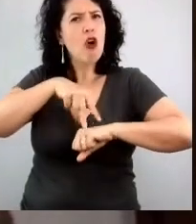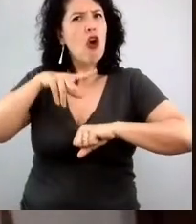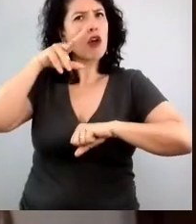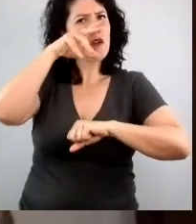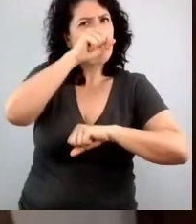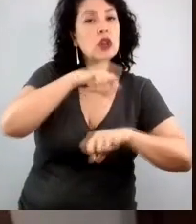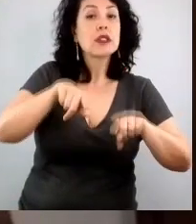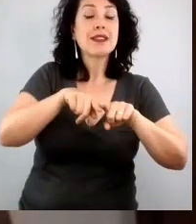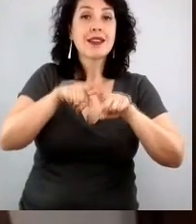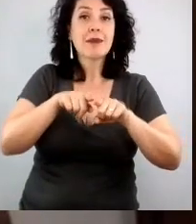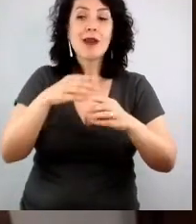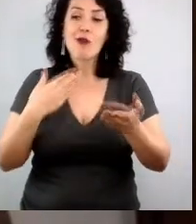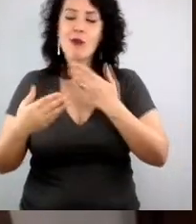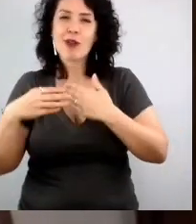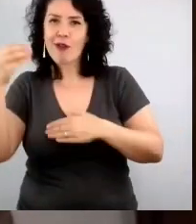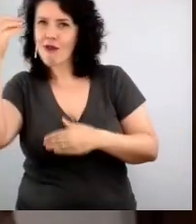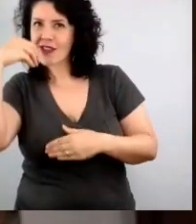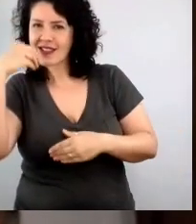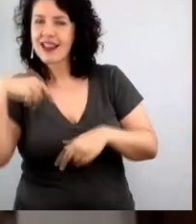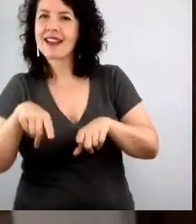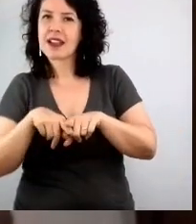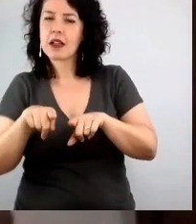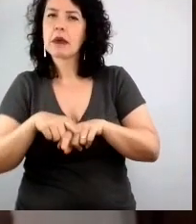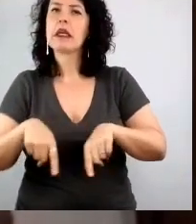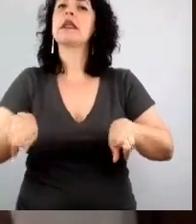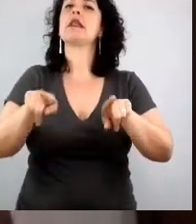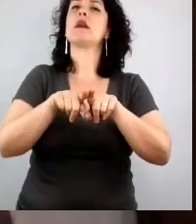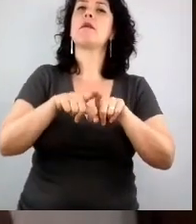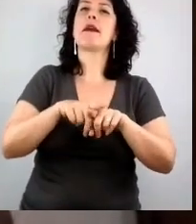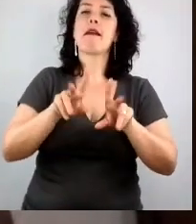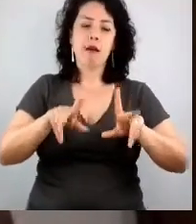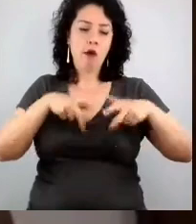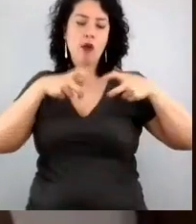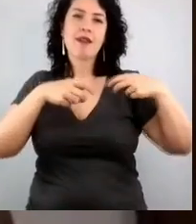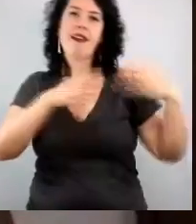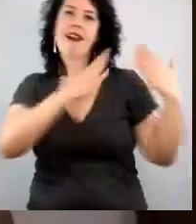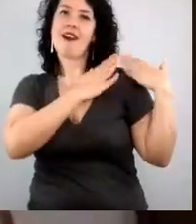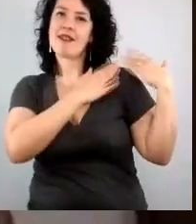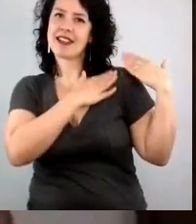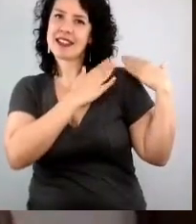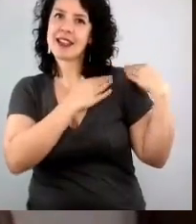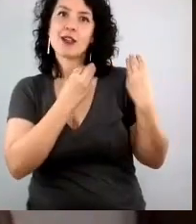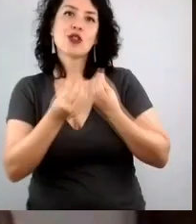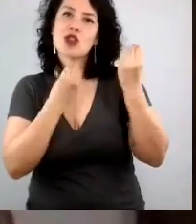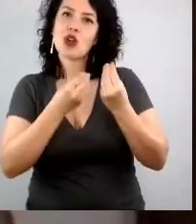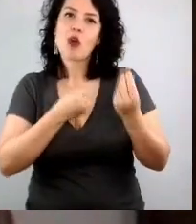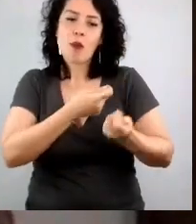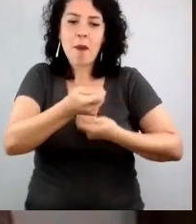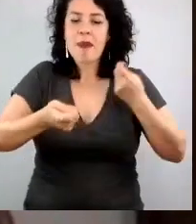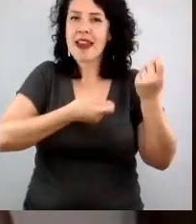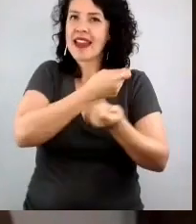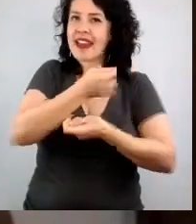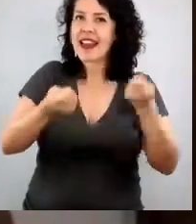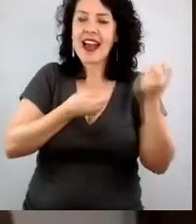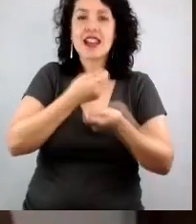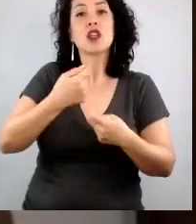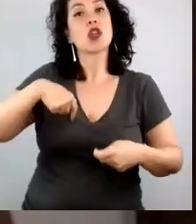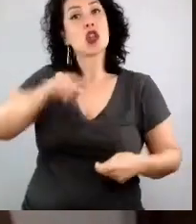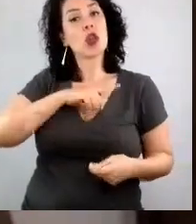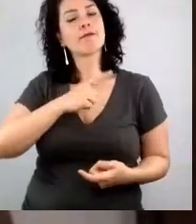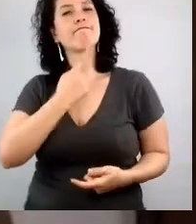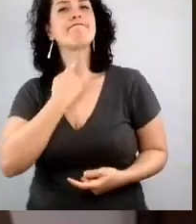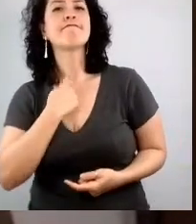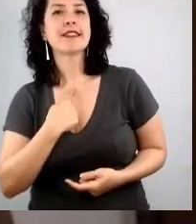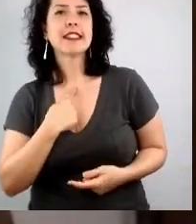mas principalmente as nossas responsabilidades para reconstruir o mercado de trabalho que queremos e, consequentemente, o mundo que